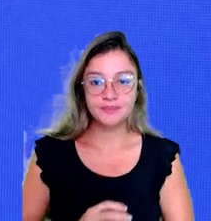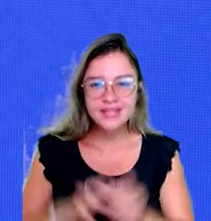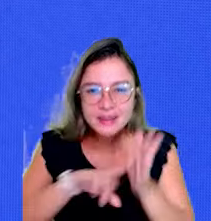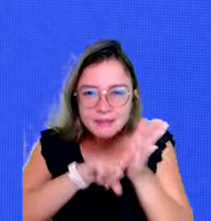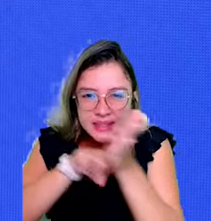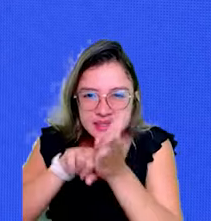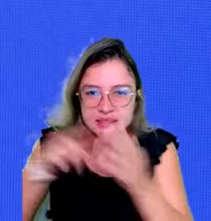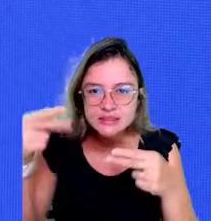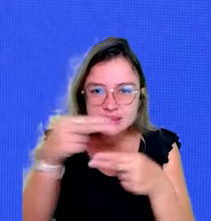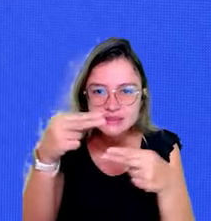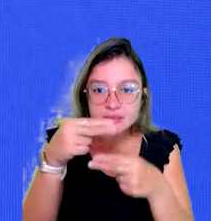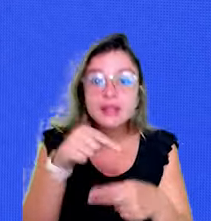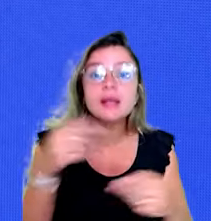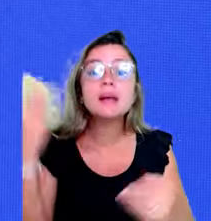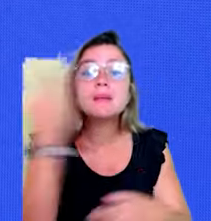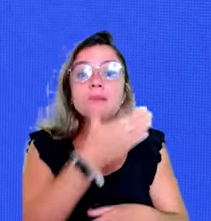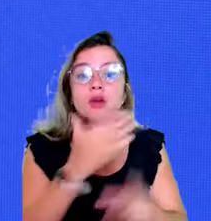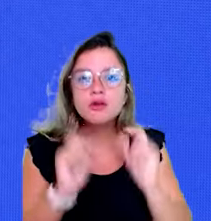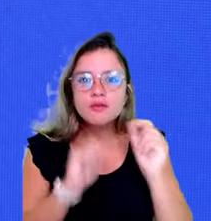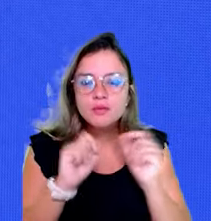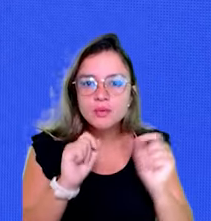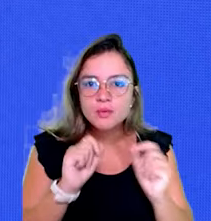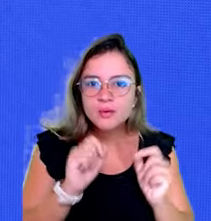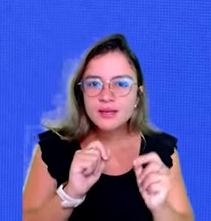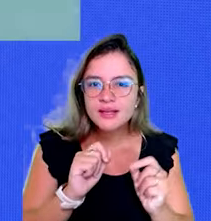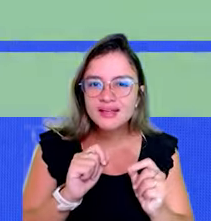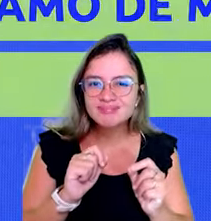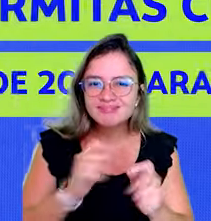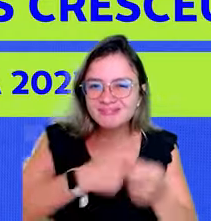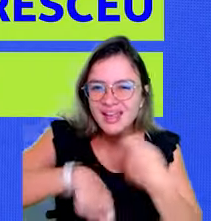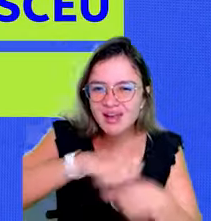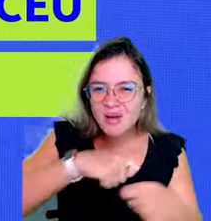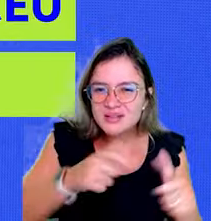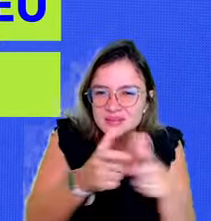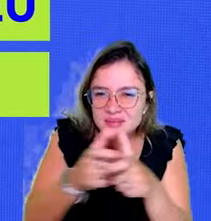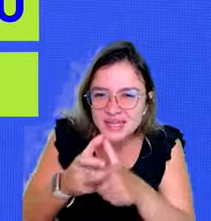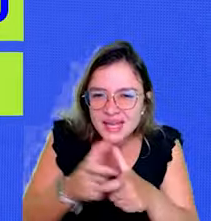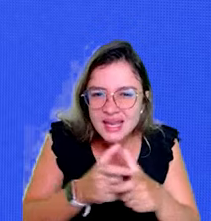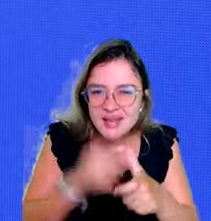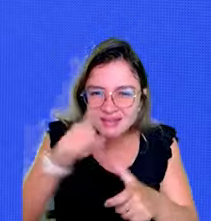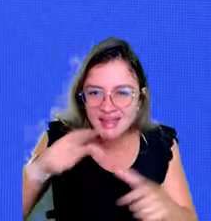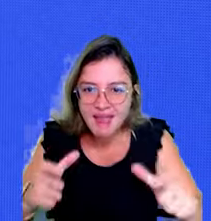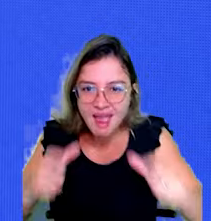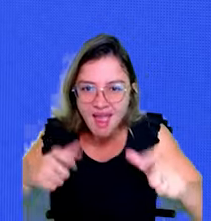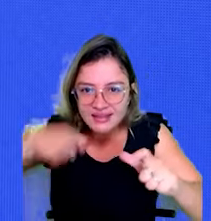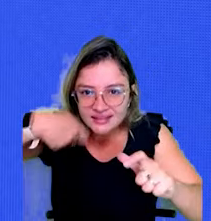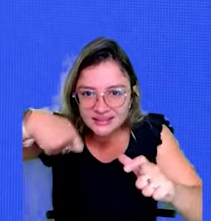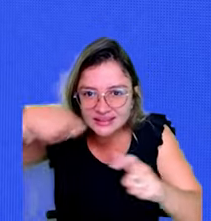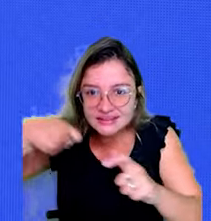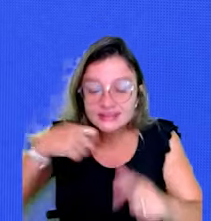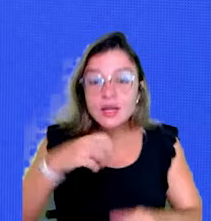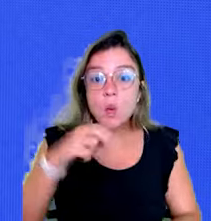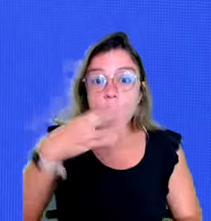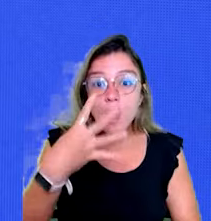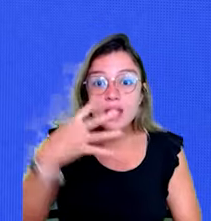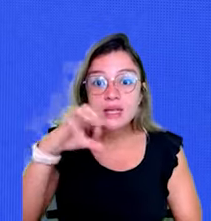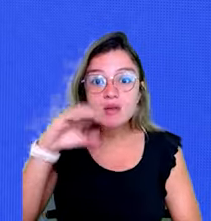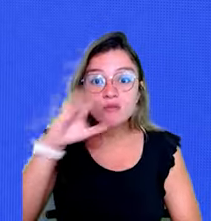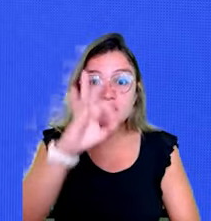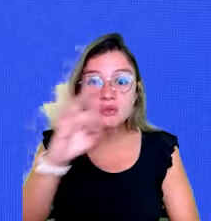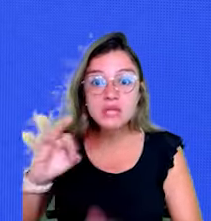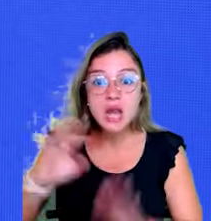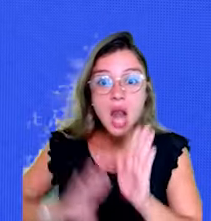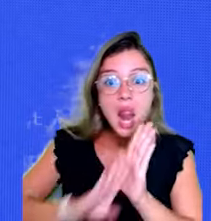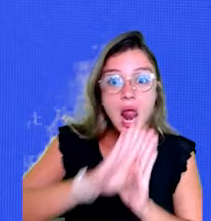negócios voltados ao fornecimento deste produto aumentou 49% de 2018 até